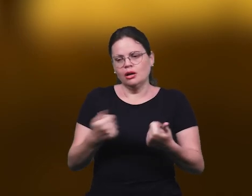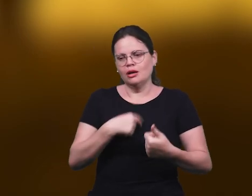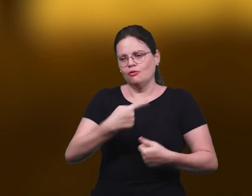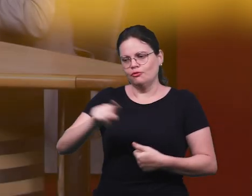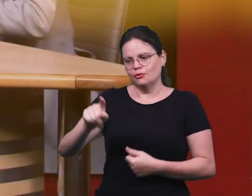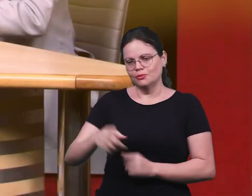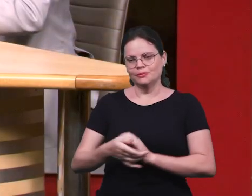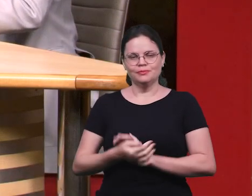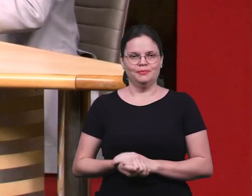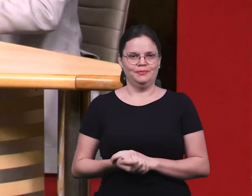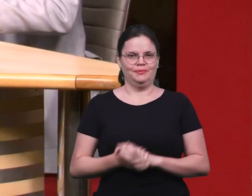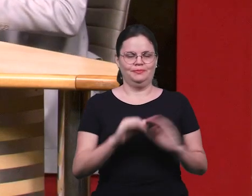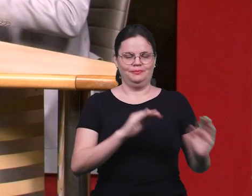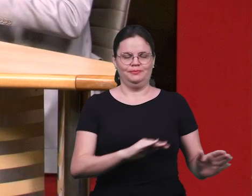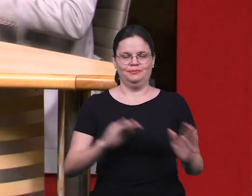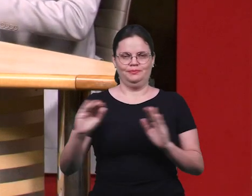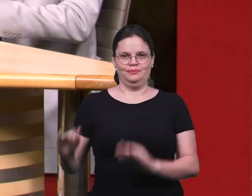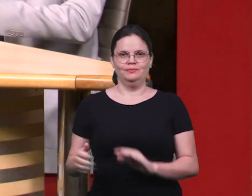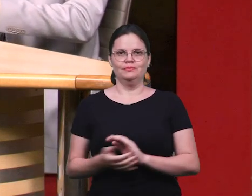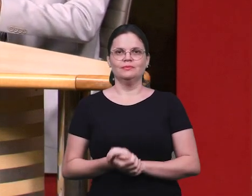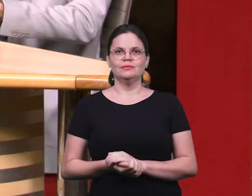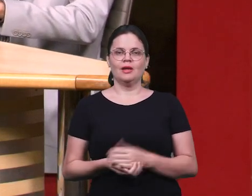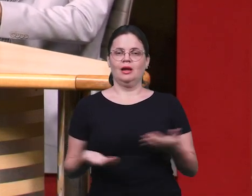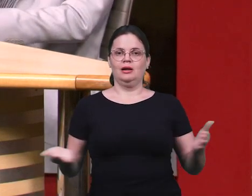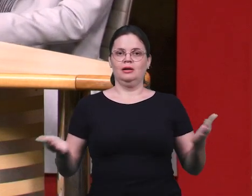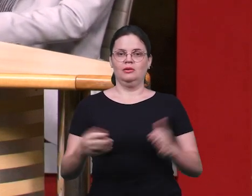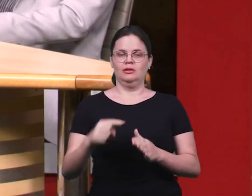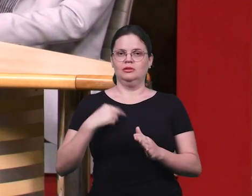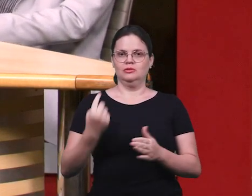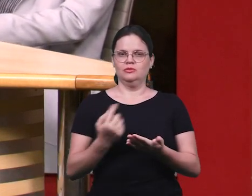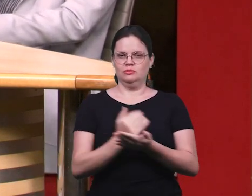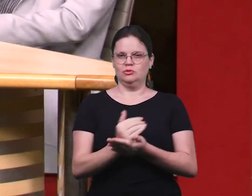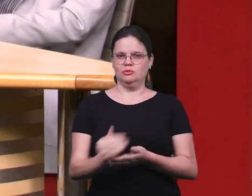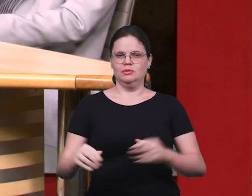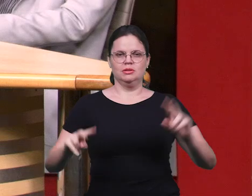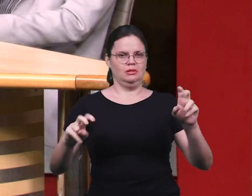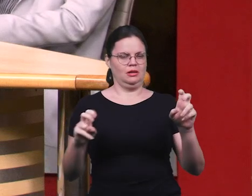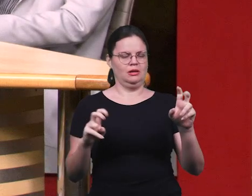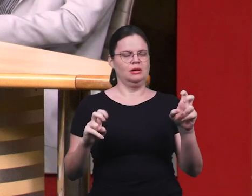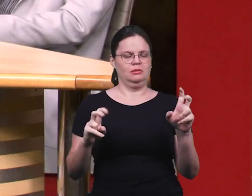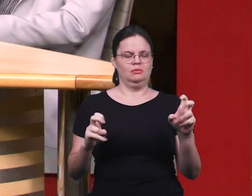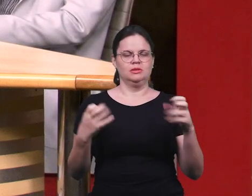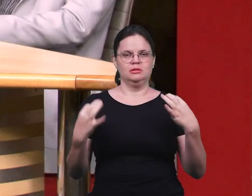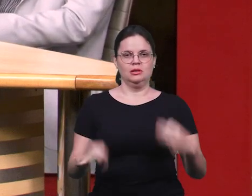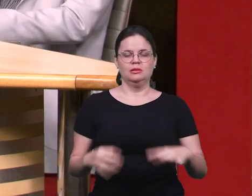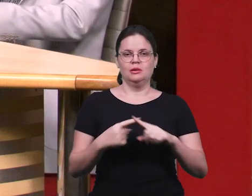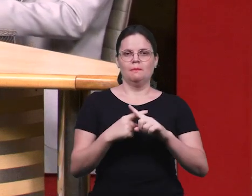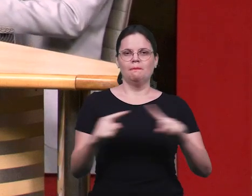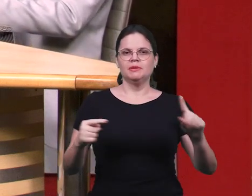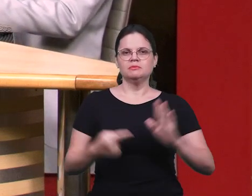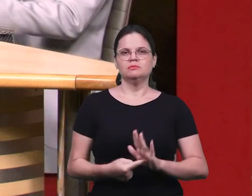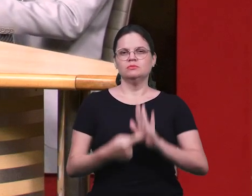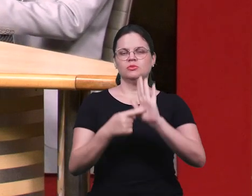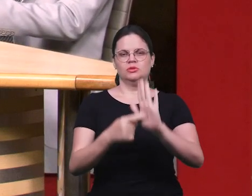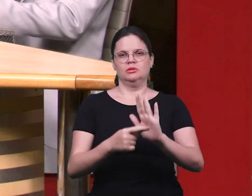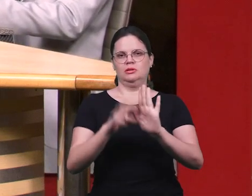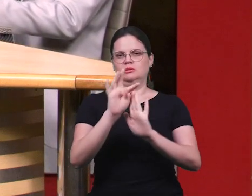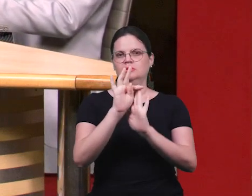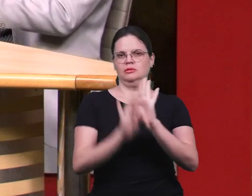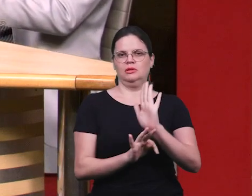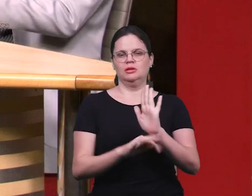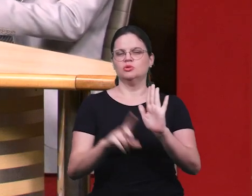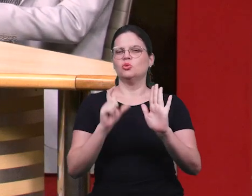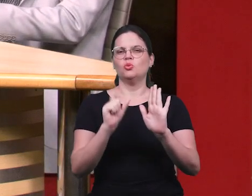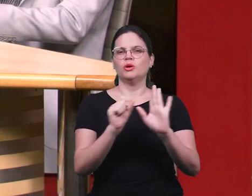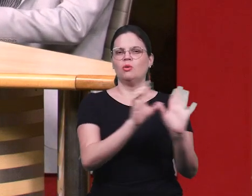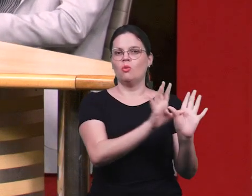irei. Nós vamos abrir o tema hoje falando que o texto lido, qual é